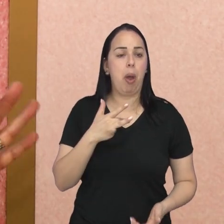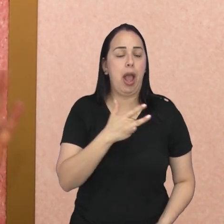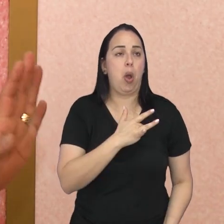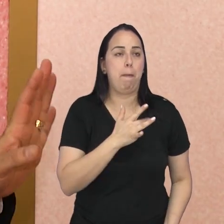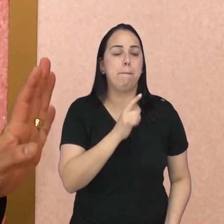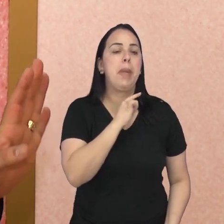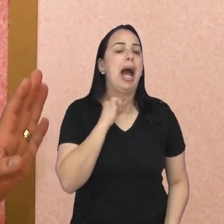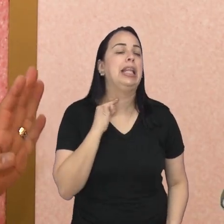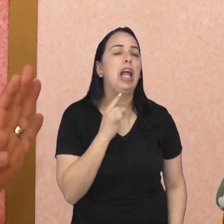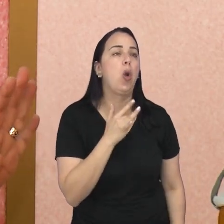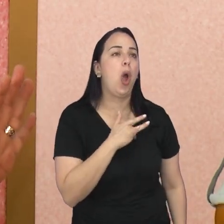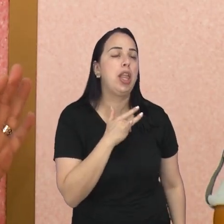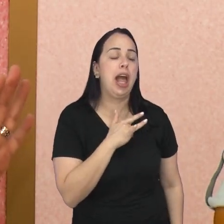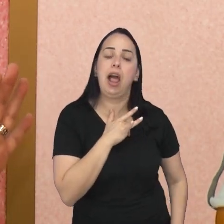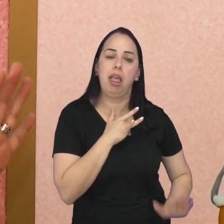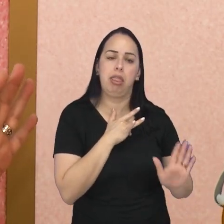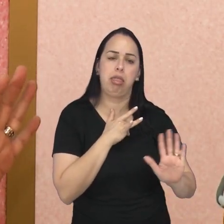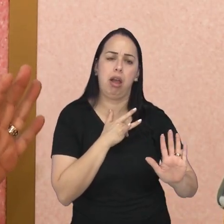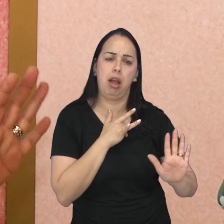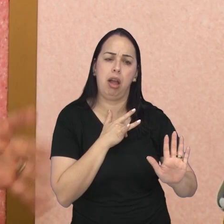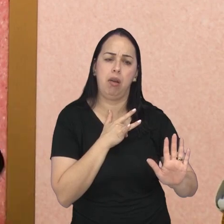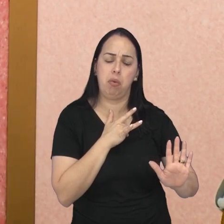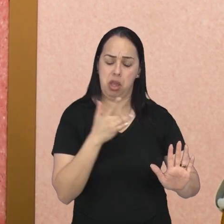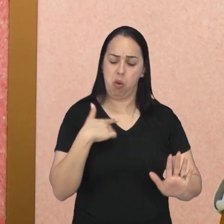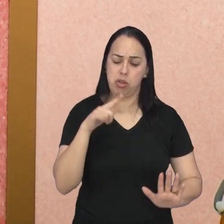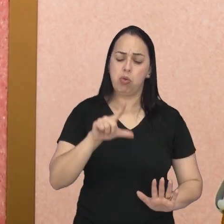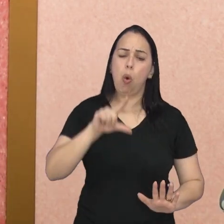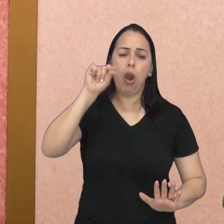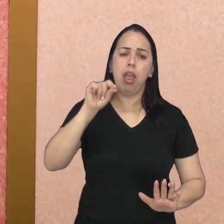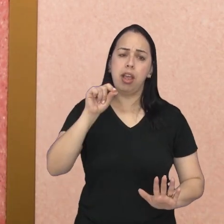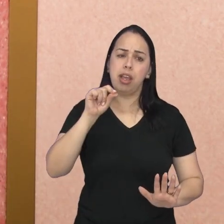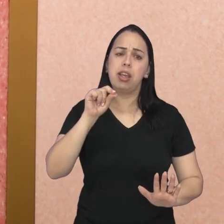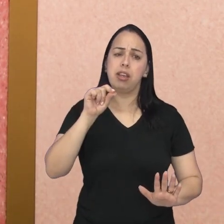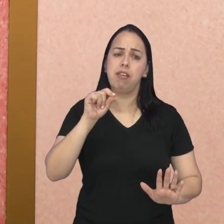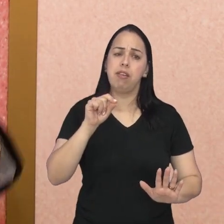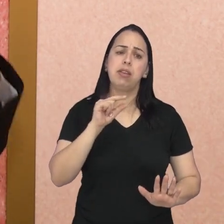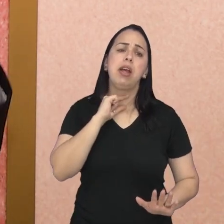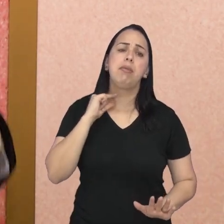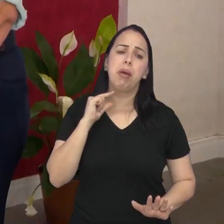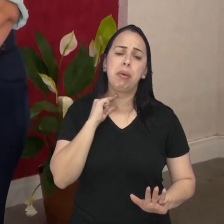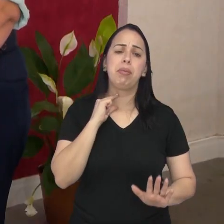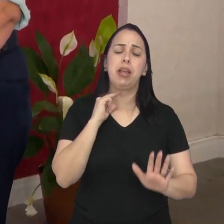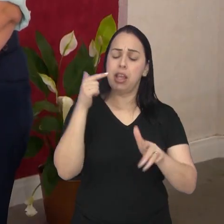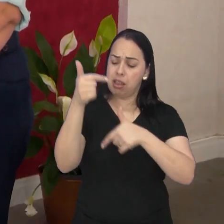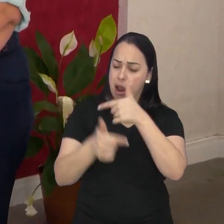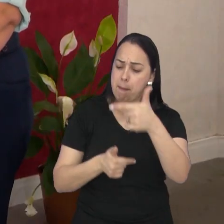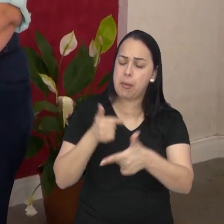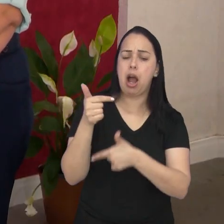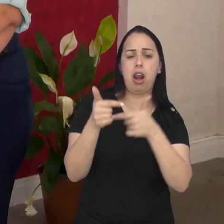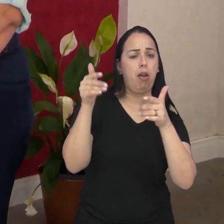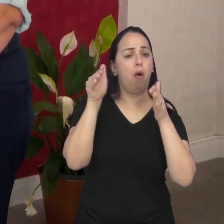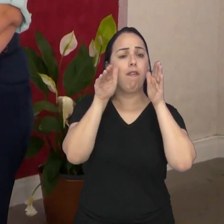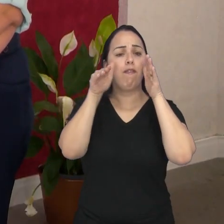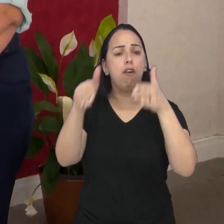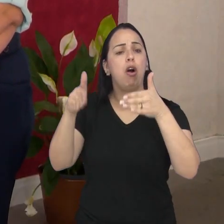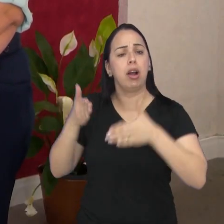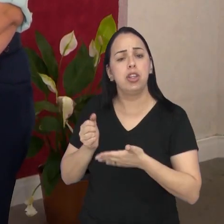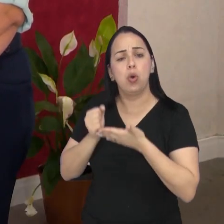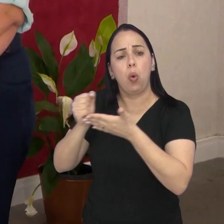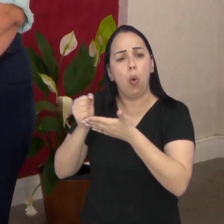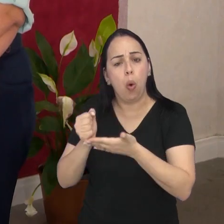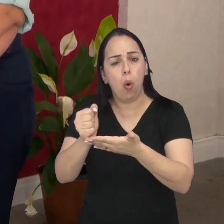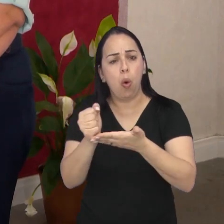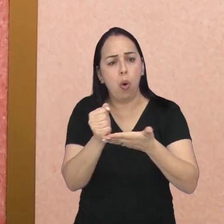nenhum coitadinho, não, né? O padre é um homem que fez uma opção de vida e gasta a sua vida pelo bem